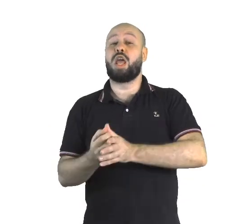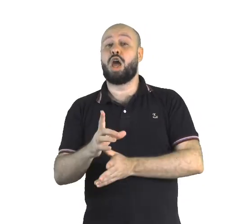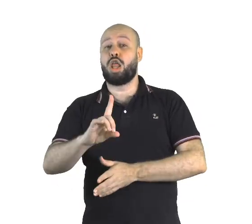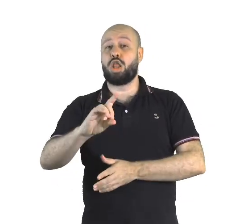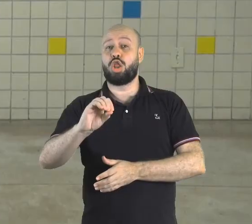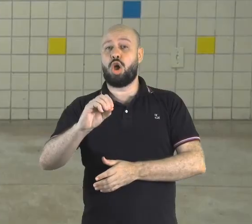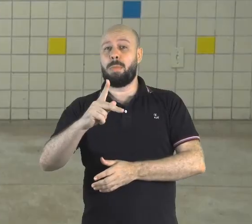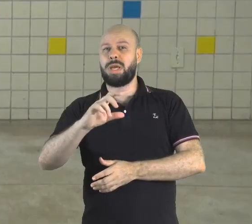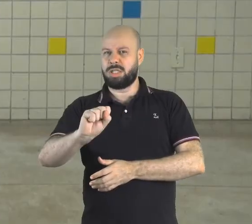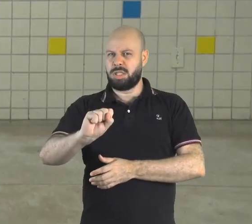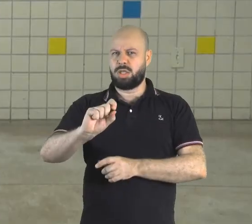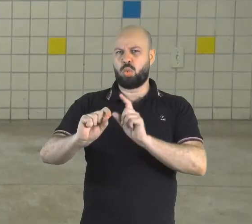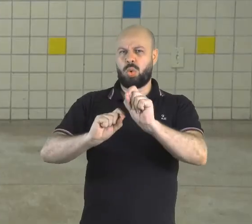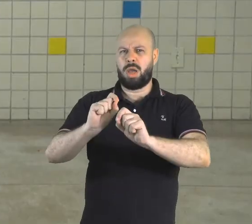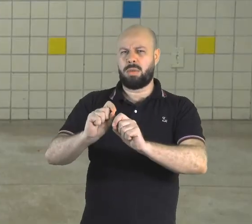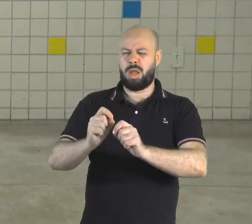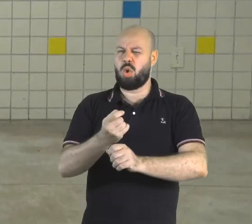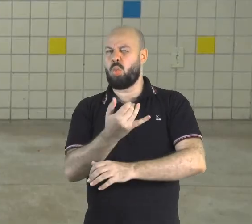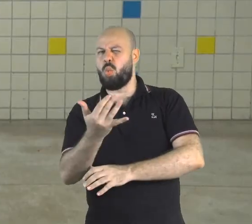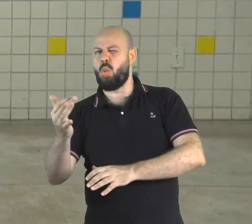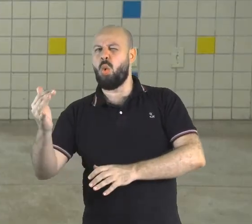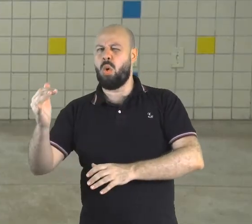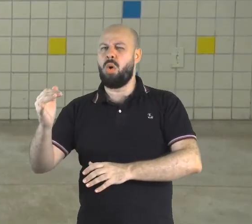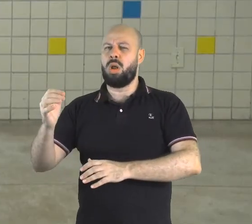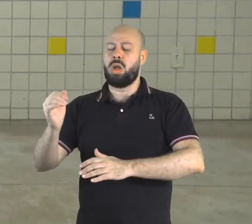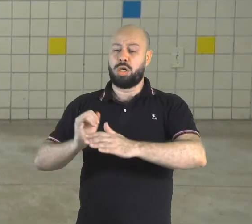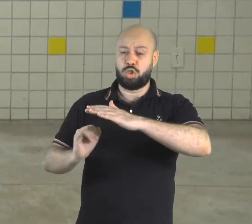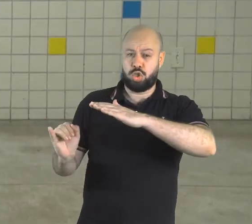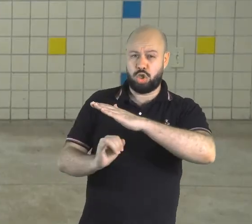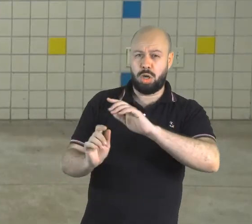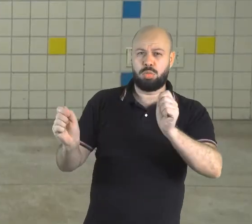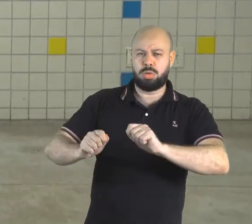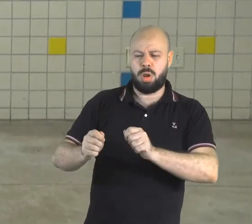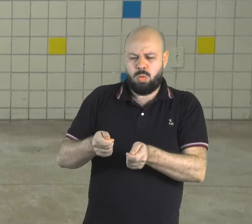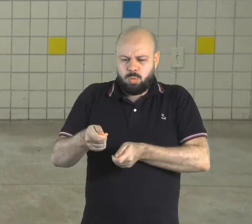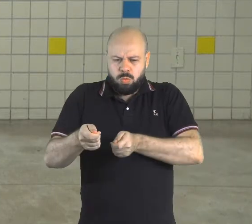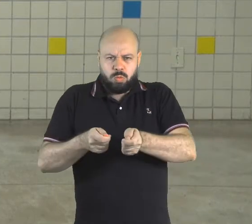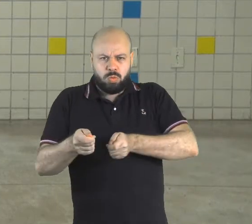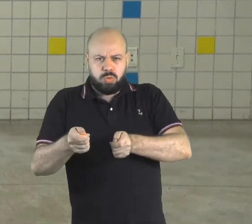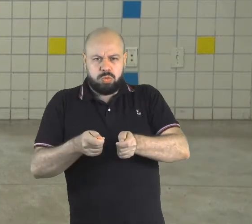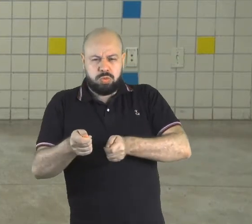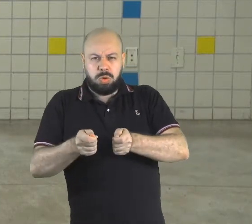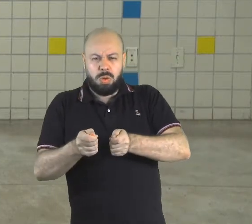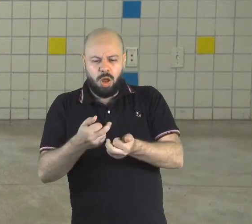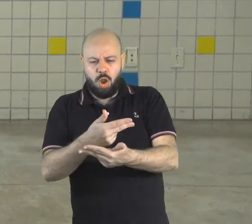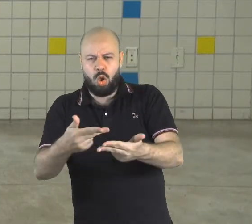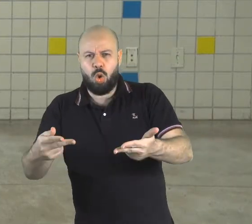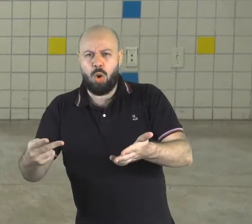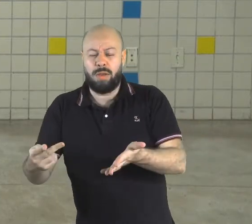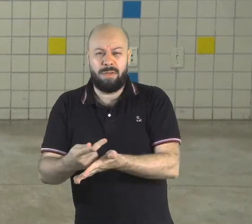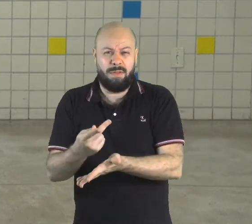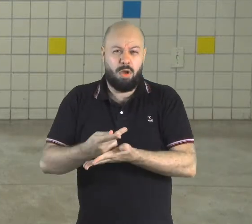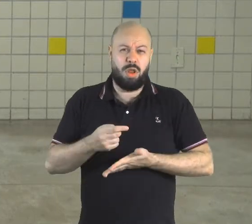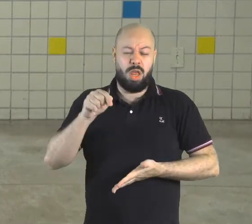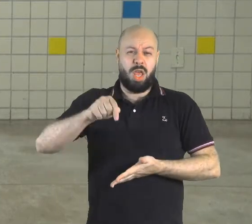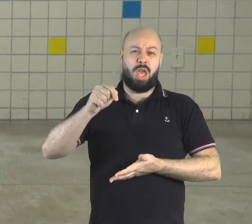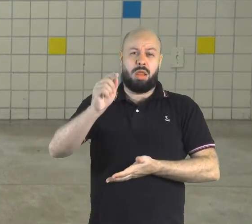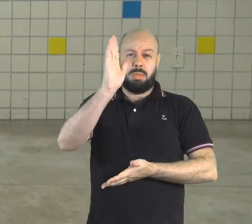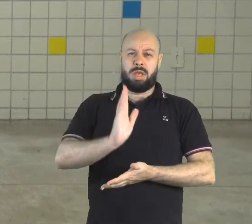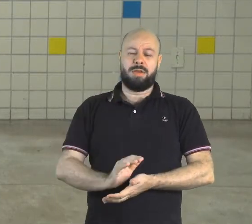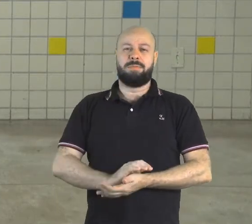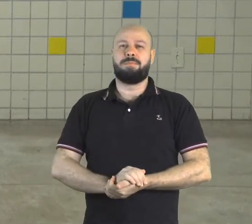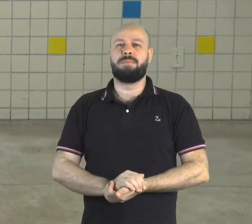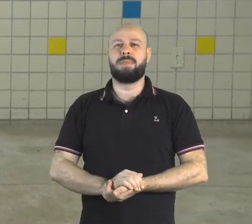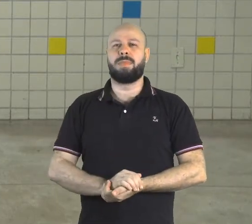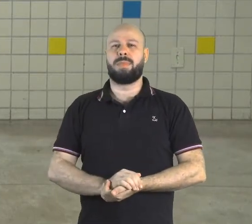também outras instituições para começar a controlar melhor as situações que aconteciam no país. Eles